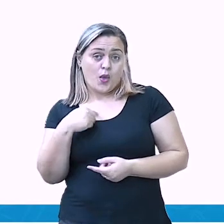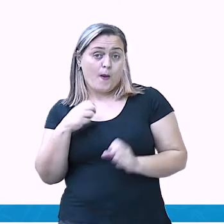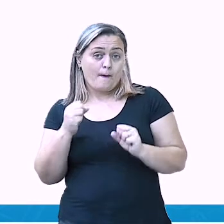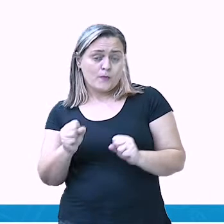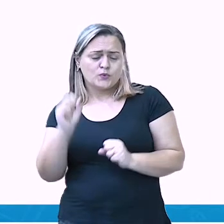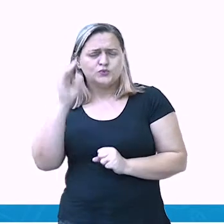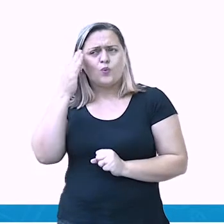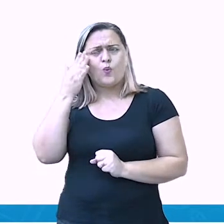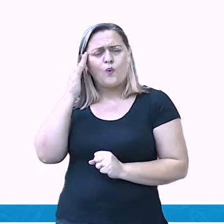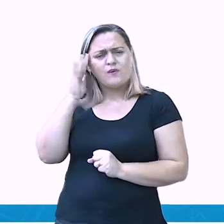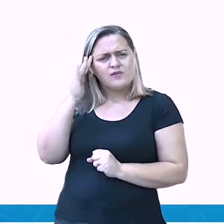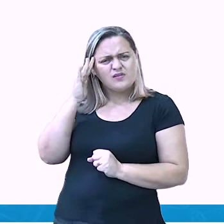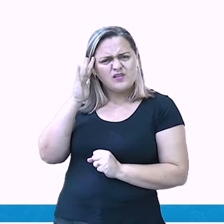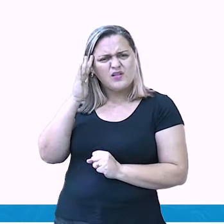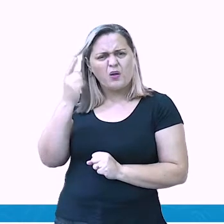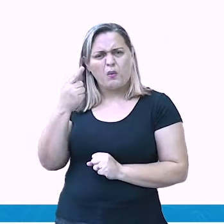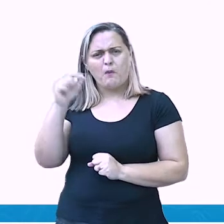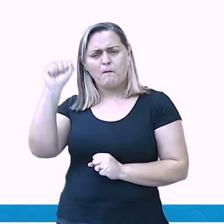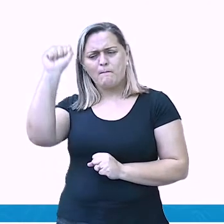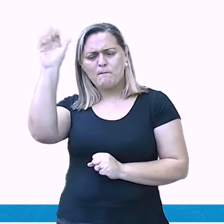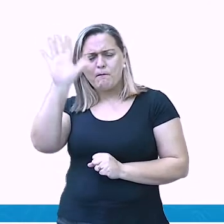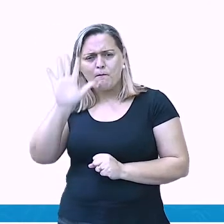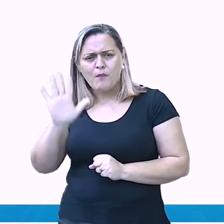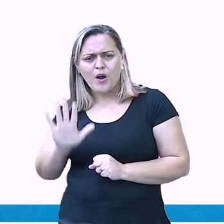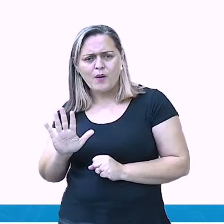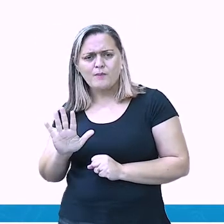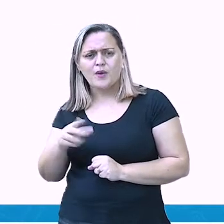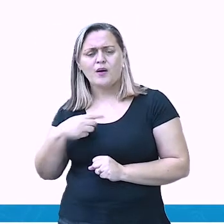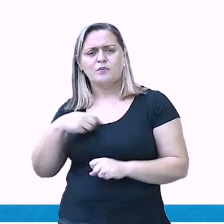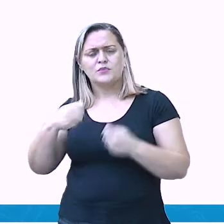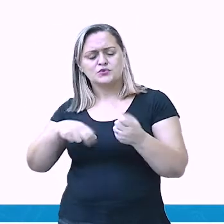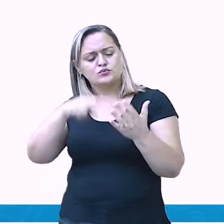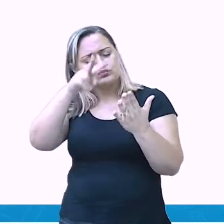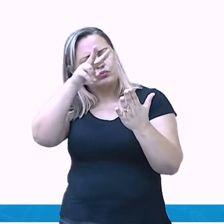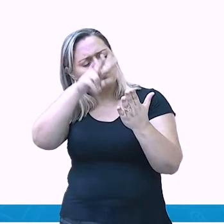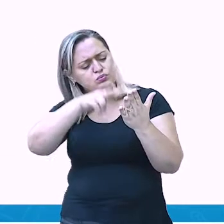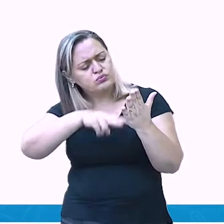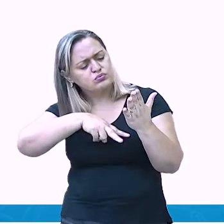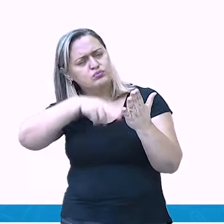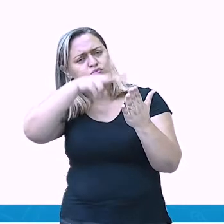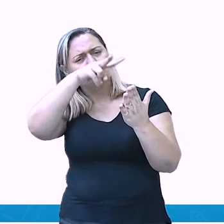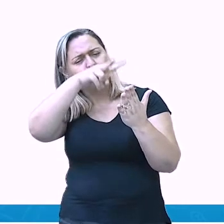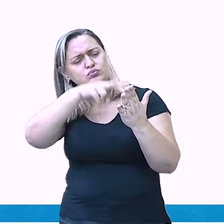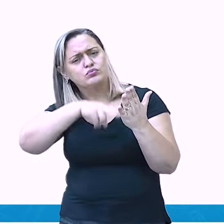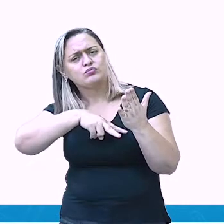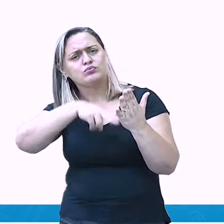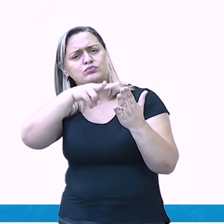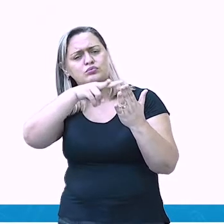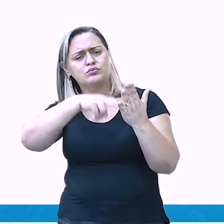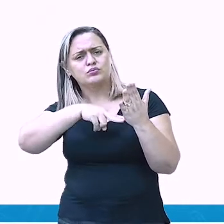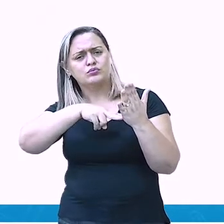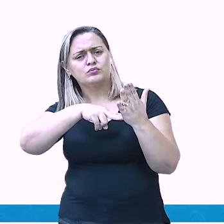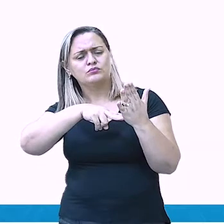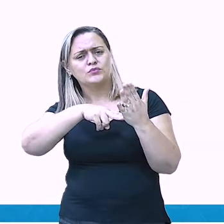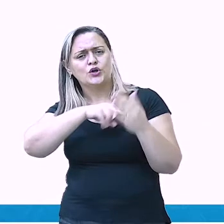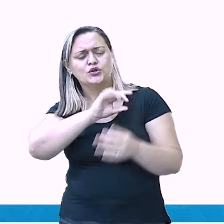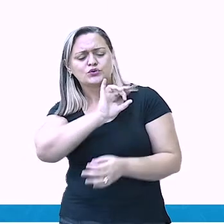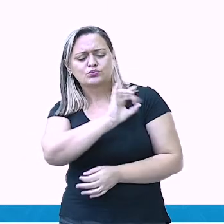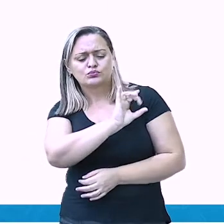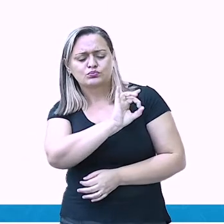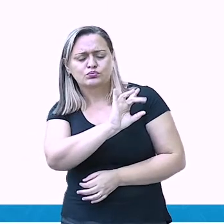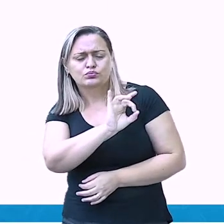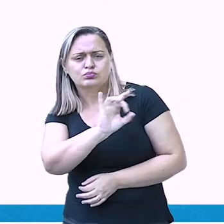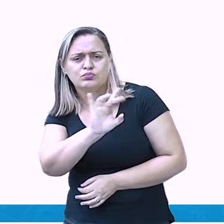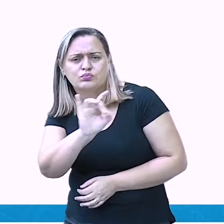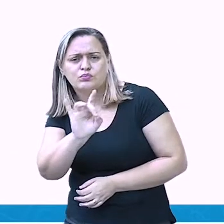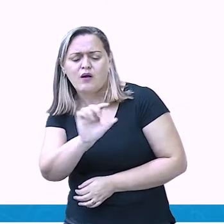está escrito aqui, eu preciso ler cada signo, cada